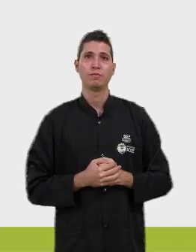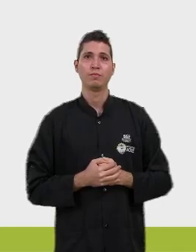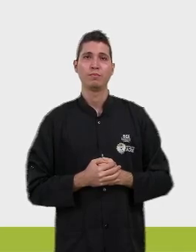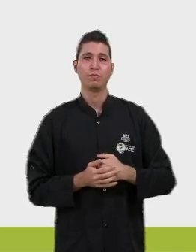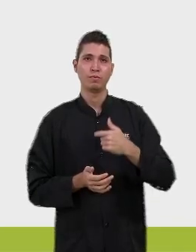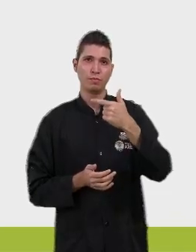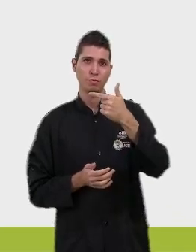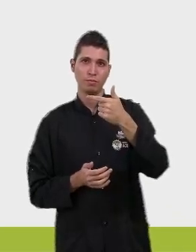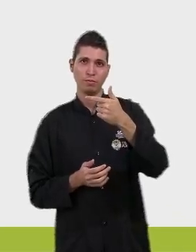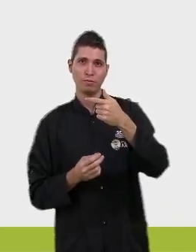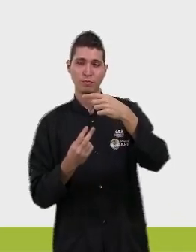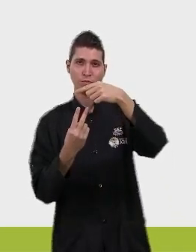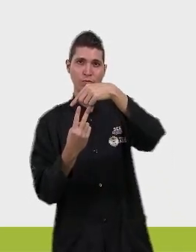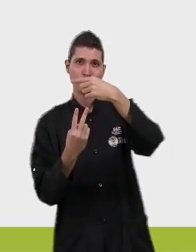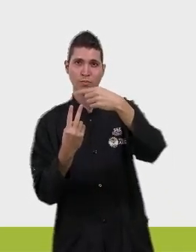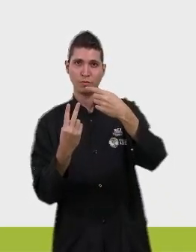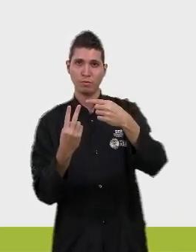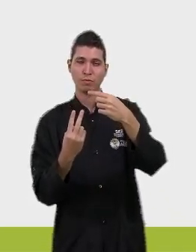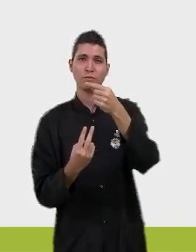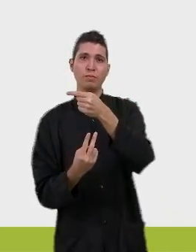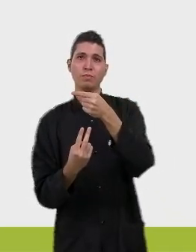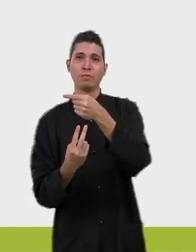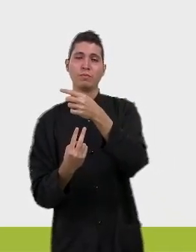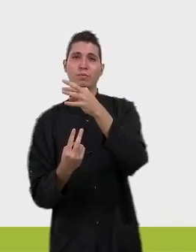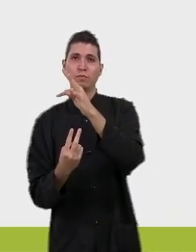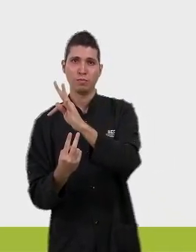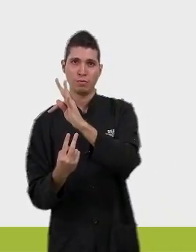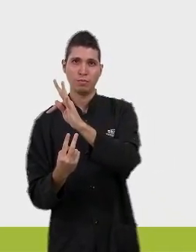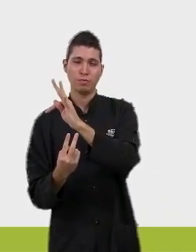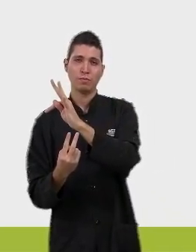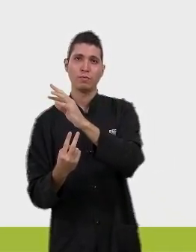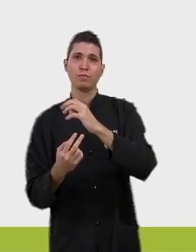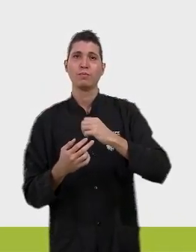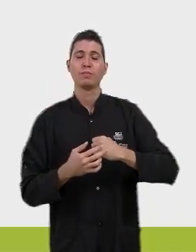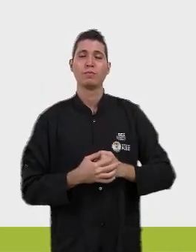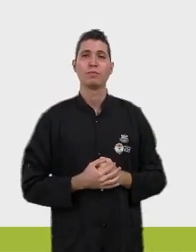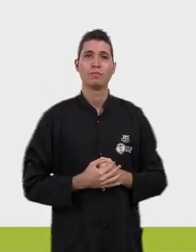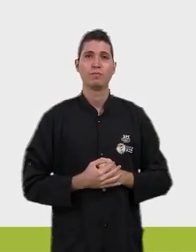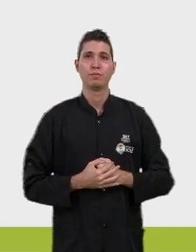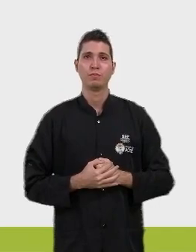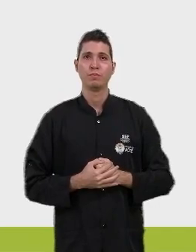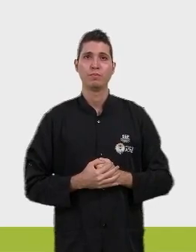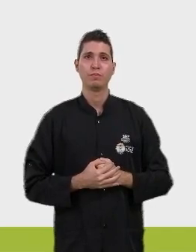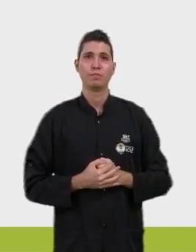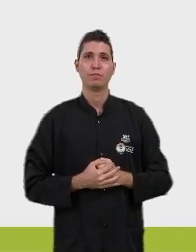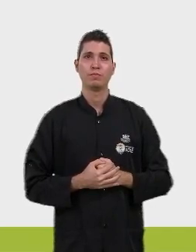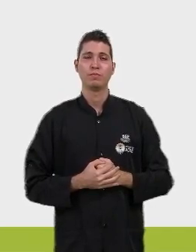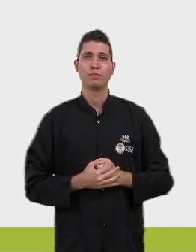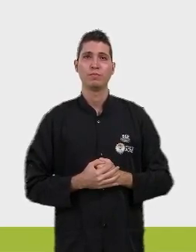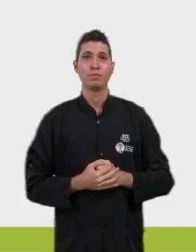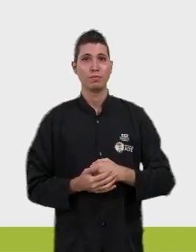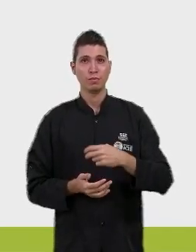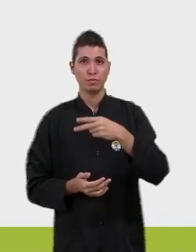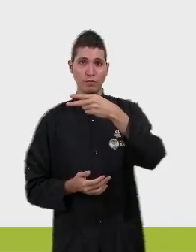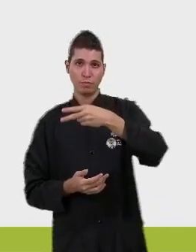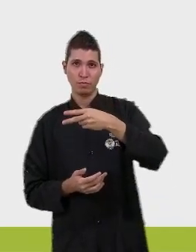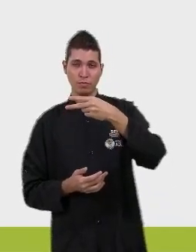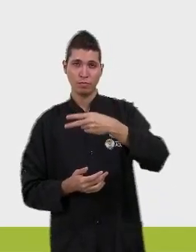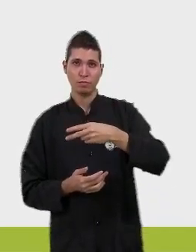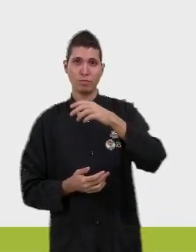2π menos t, aqui, 2π menos t, é igual ao